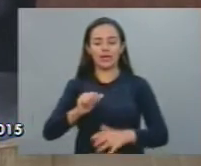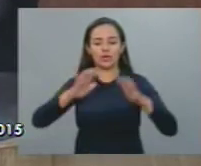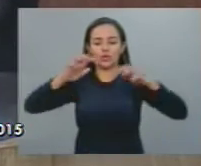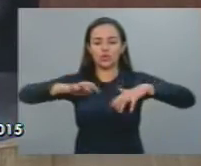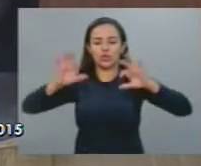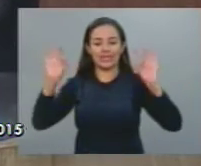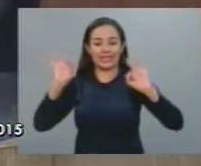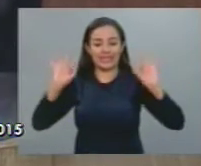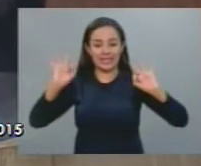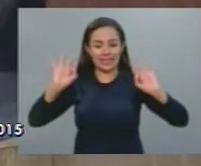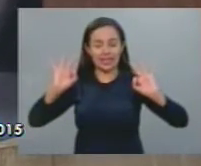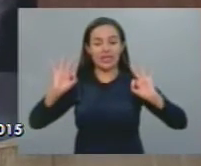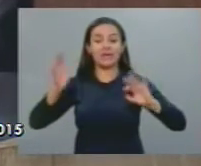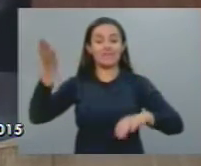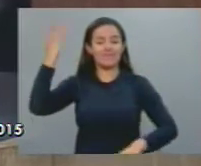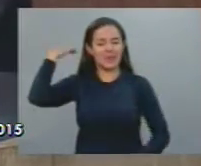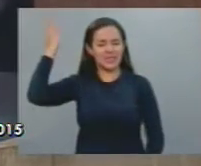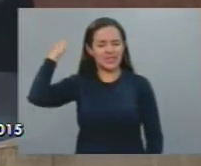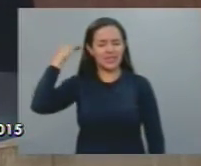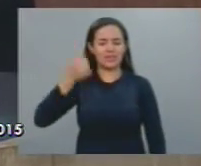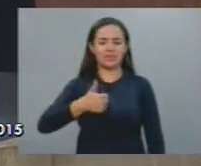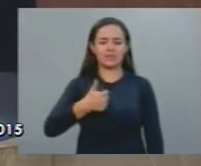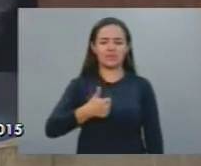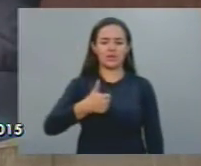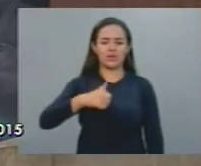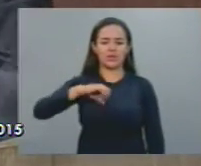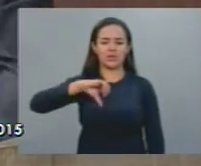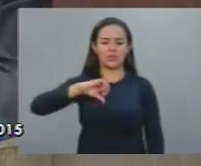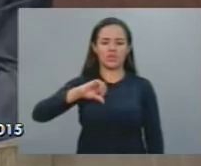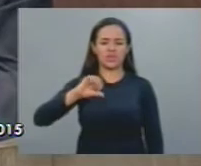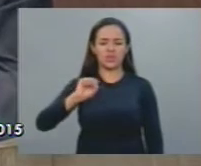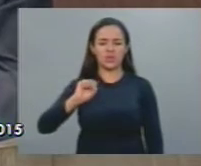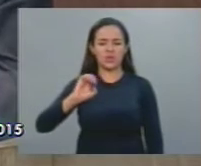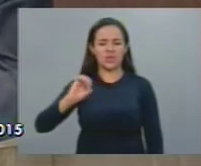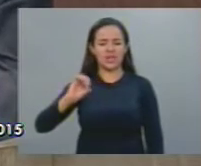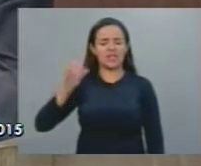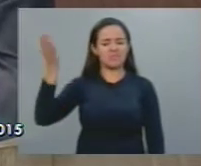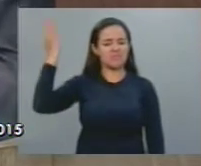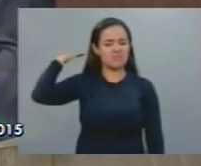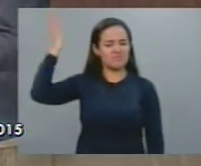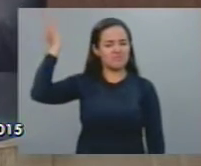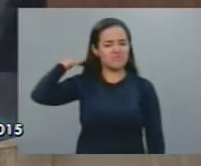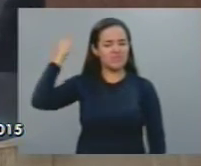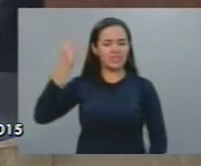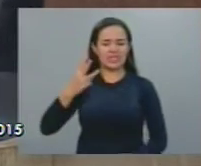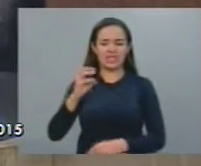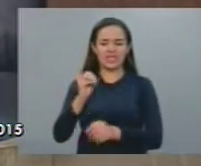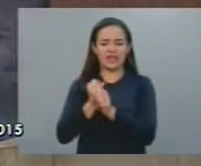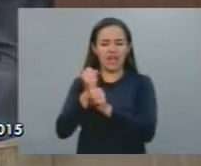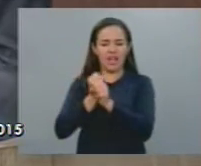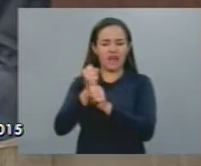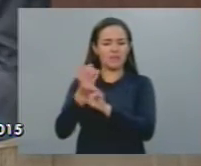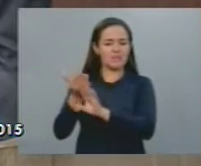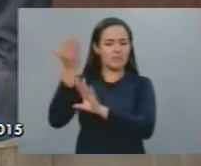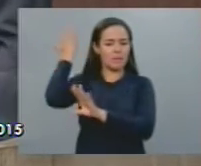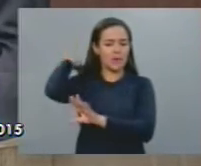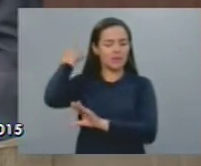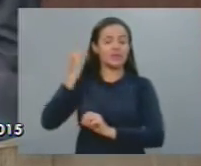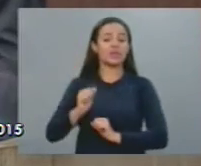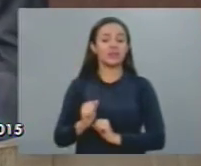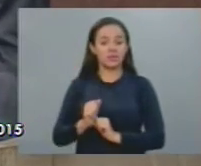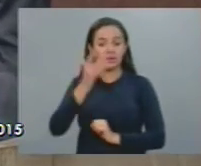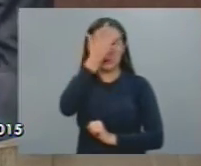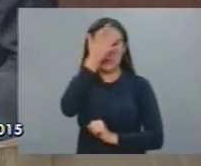momento. Isso estou falando, portanto, de 30 e poucos anos atrás. Portanto, a sociedade brasileira ela já teve